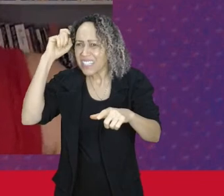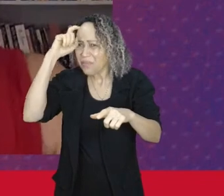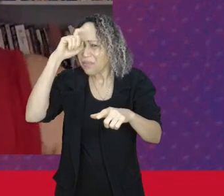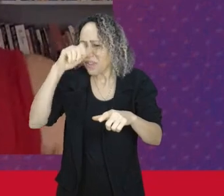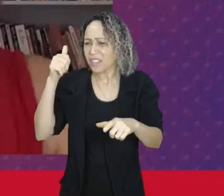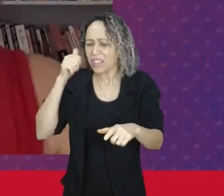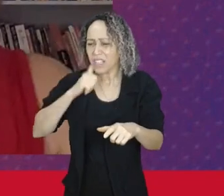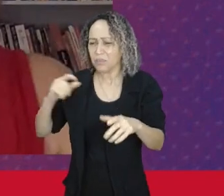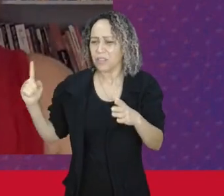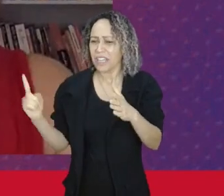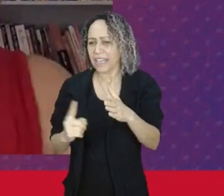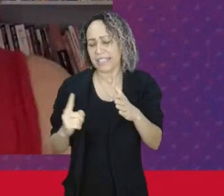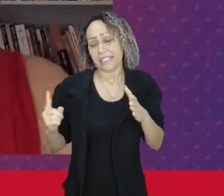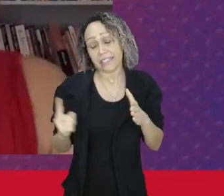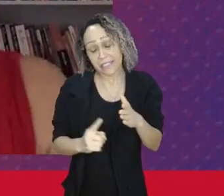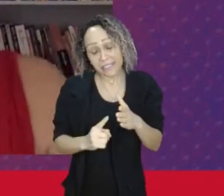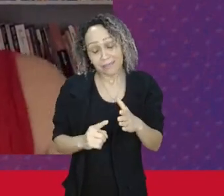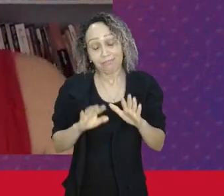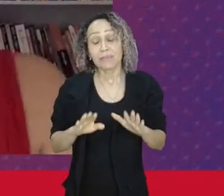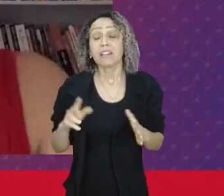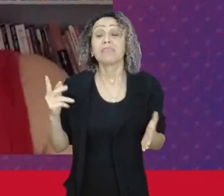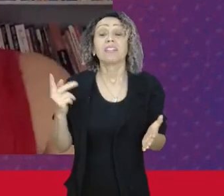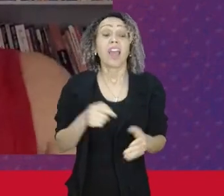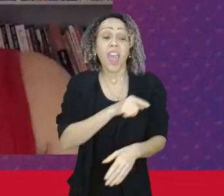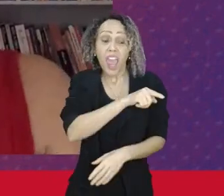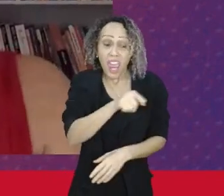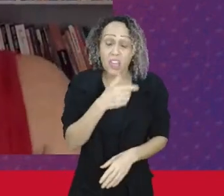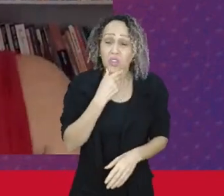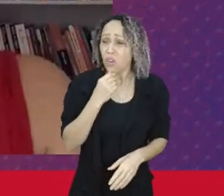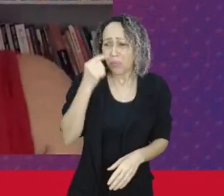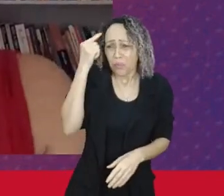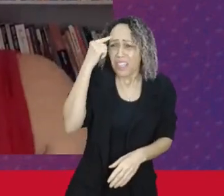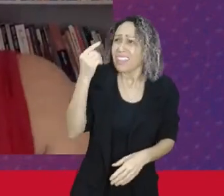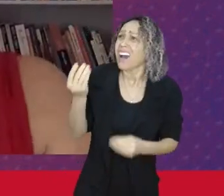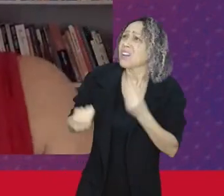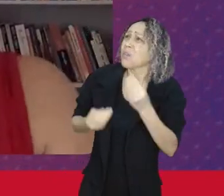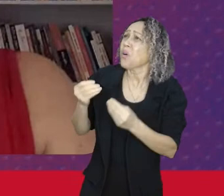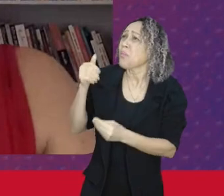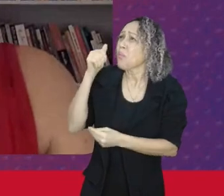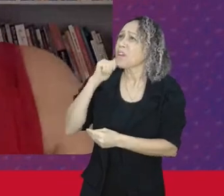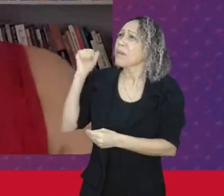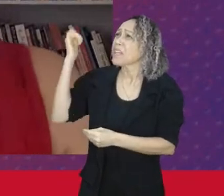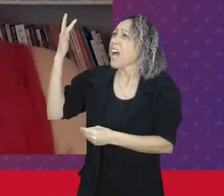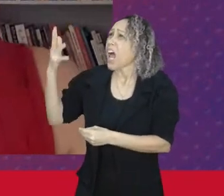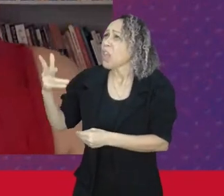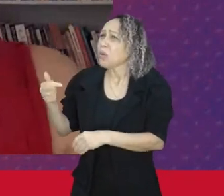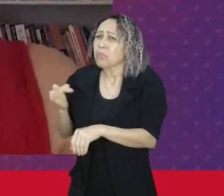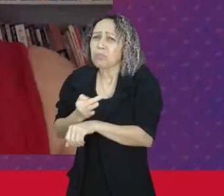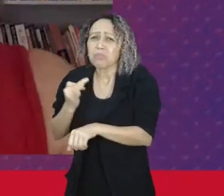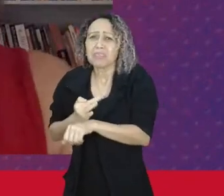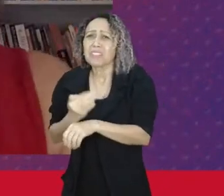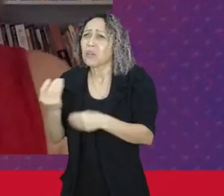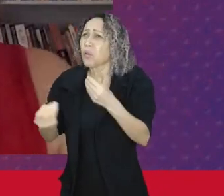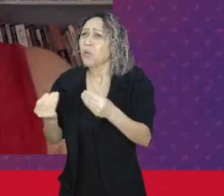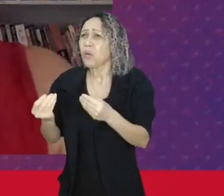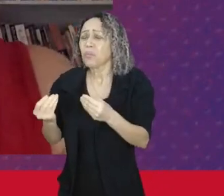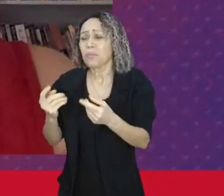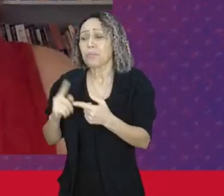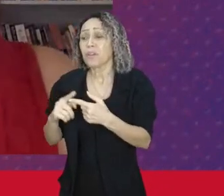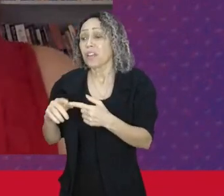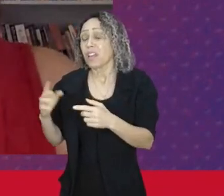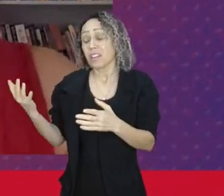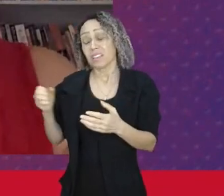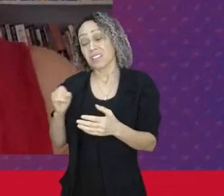Então, como a gente falou, a gente não pode esquecer, essa violência vai determinar as escolhas de caminhos